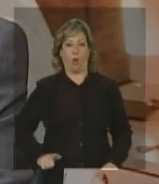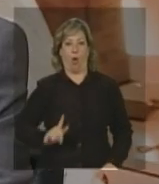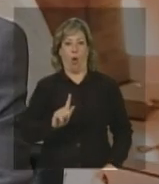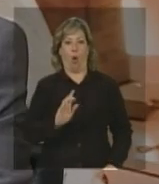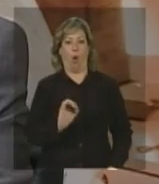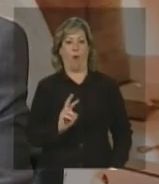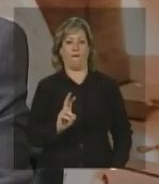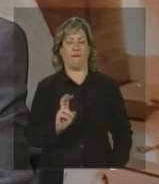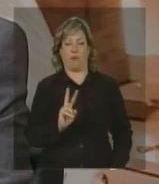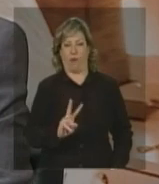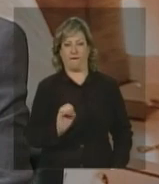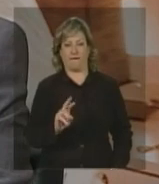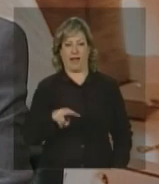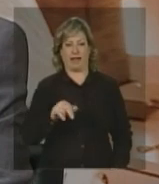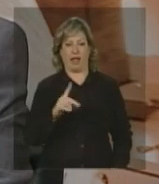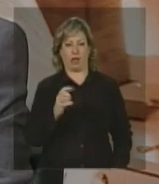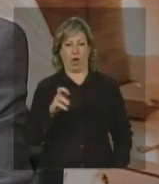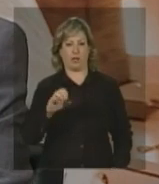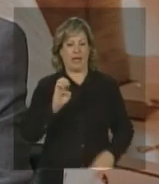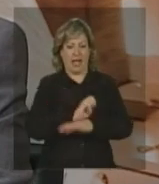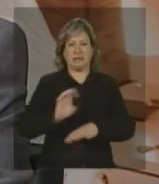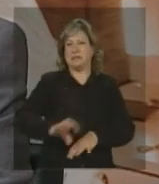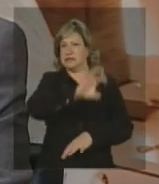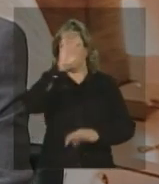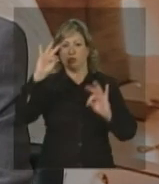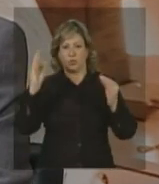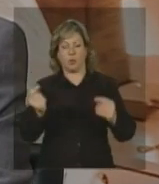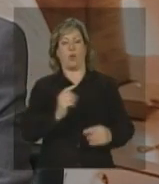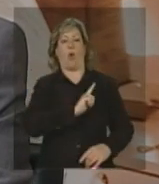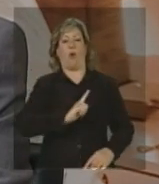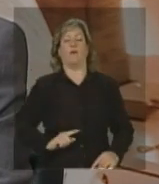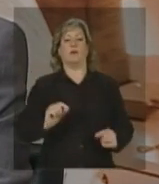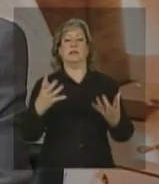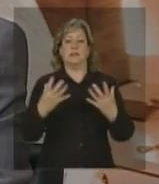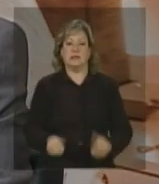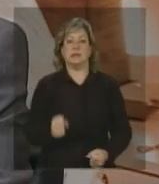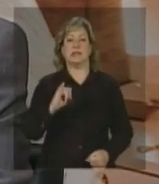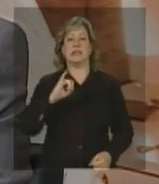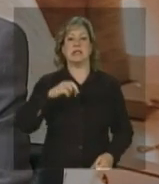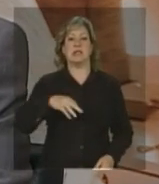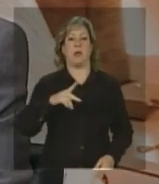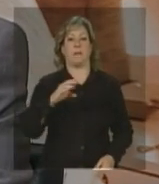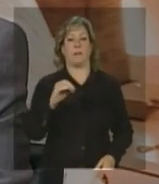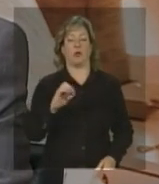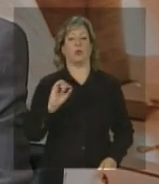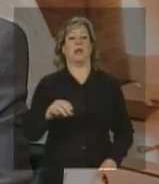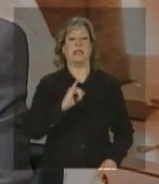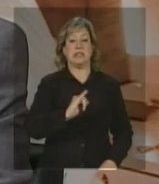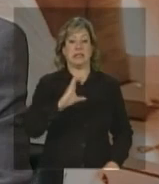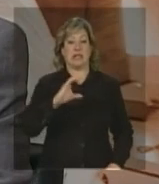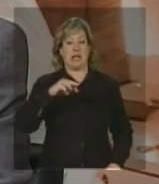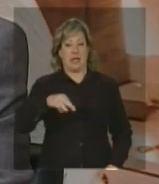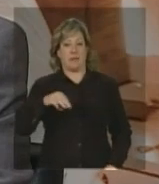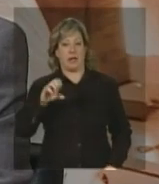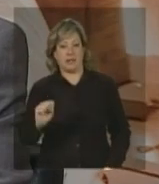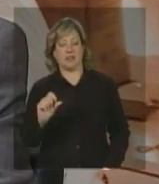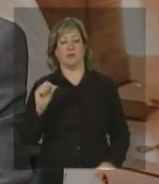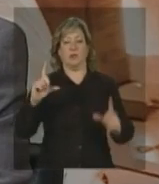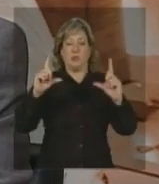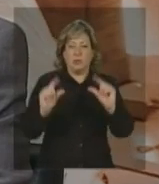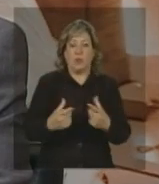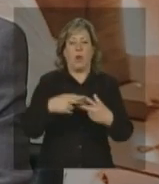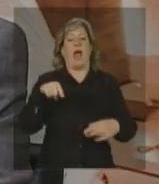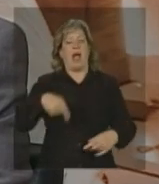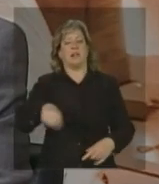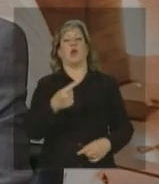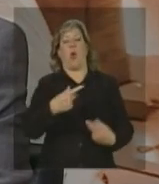também possam desonerar, que é o imposto maior, que é justamente o ICMS. Com o ICMS desonerado, esses produtos